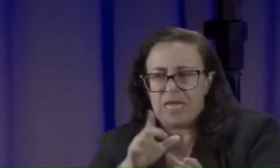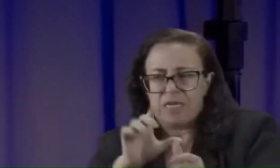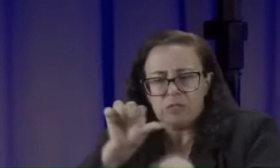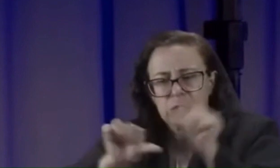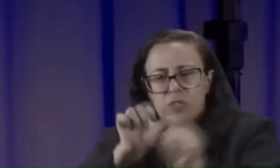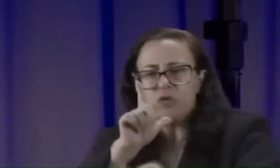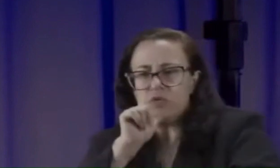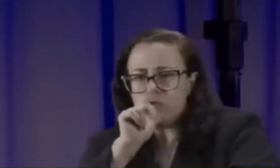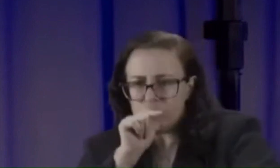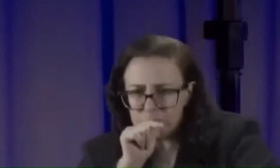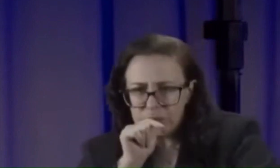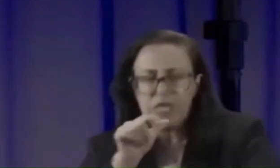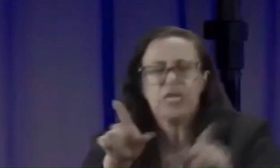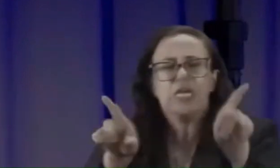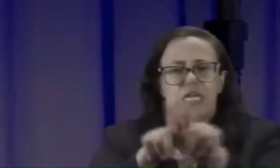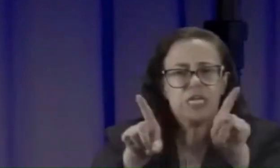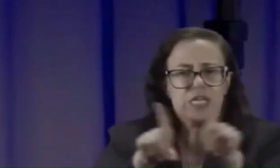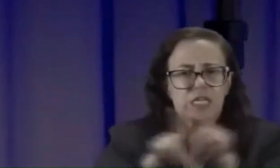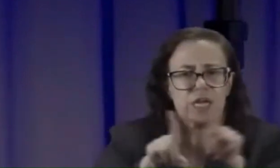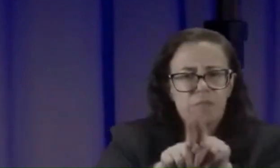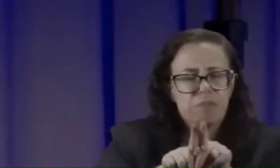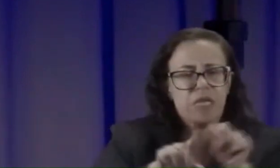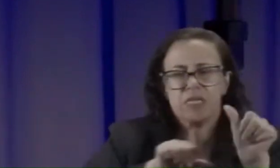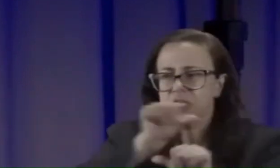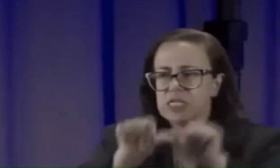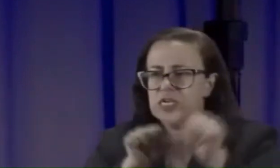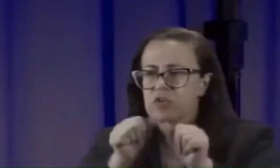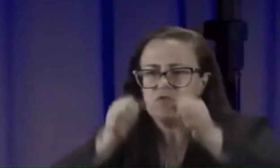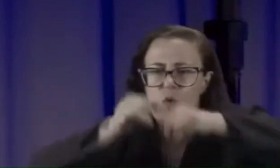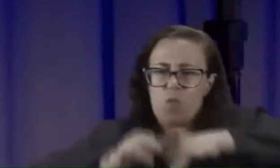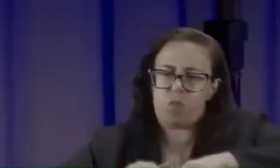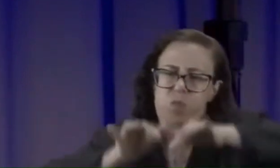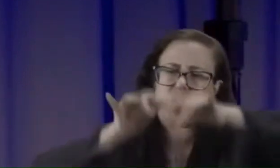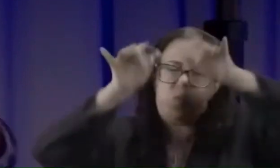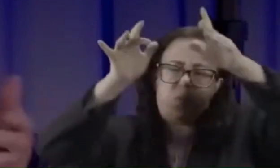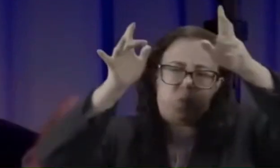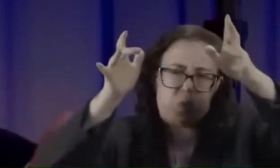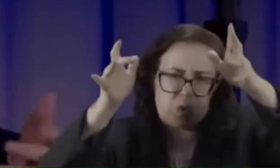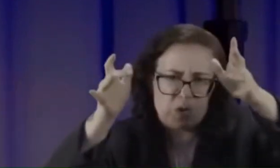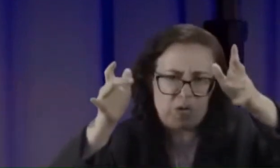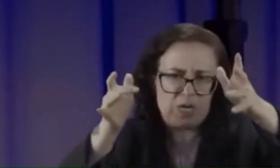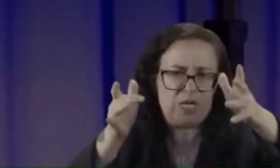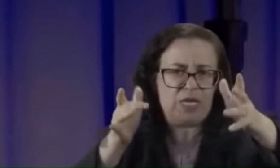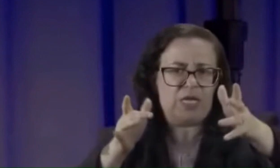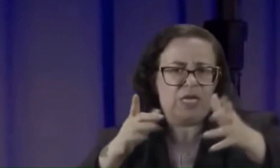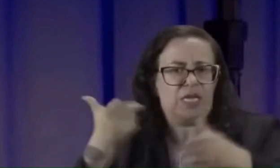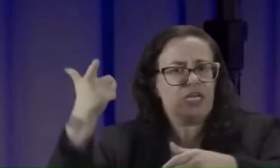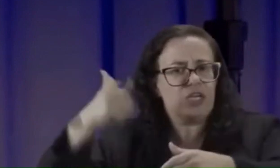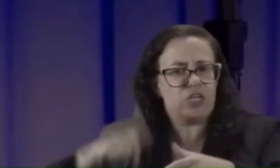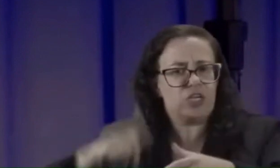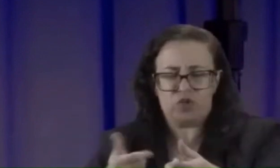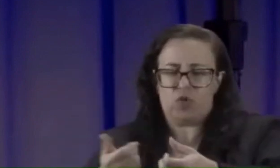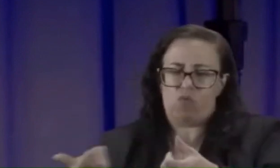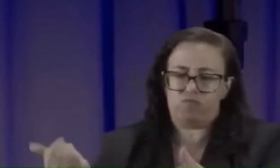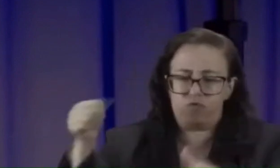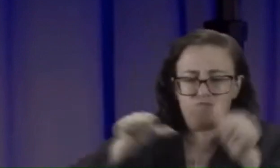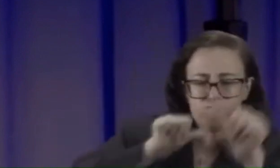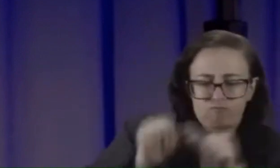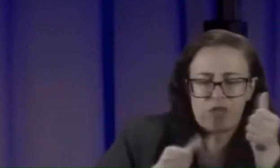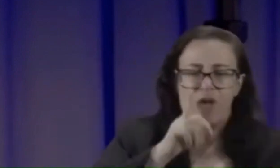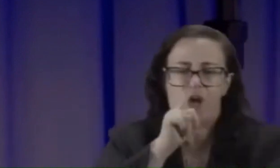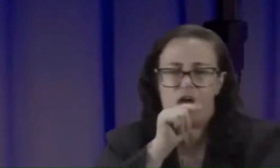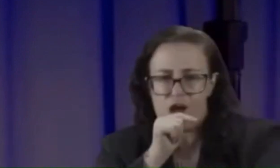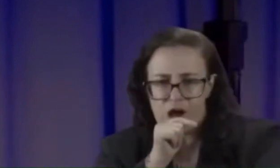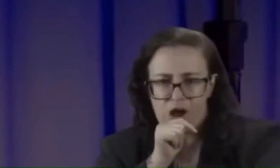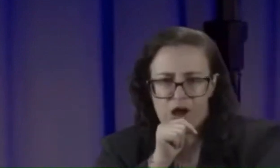estado gasoso, estado gasoso que veio novamente formar a questão da água, da